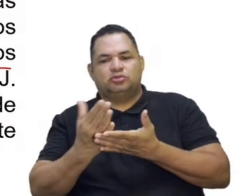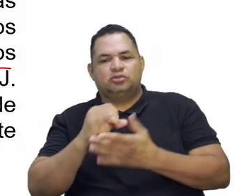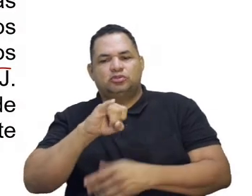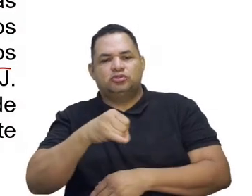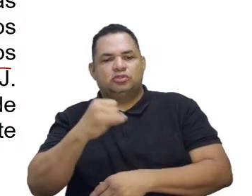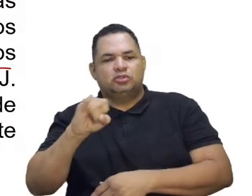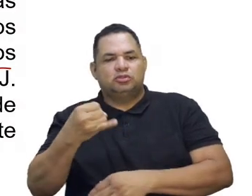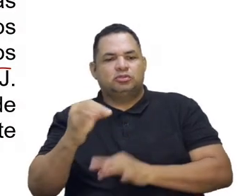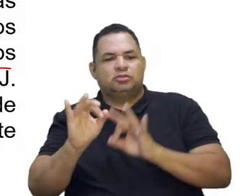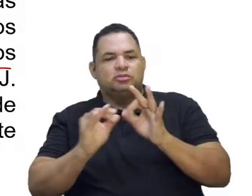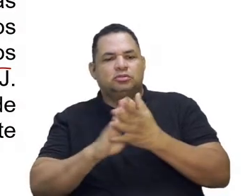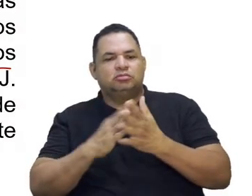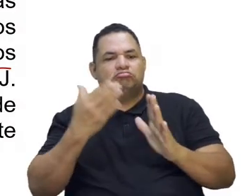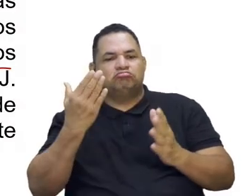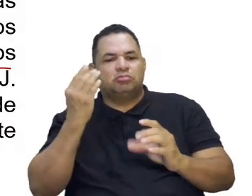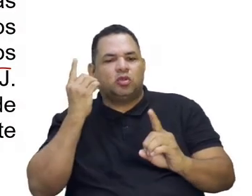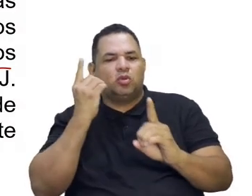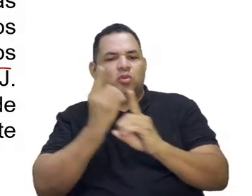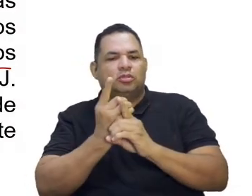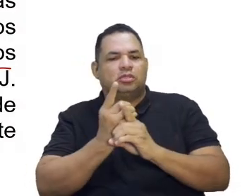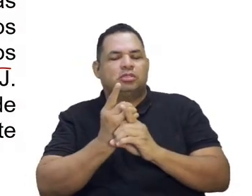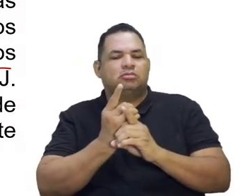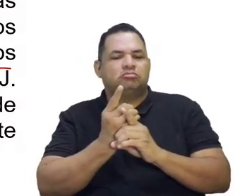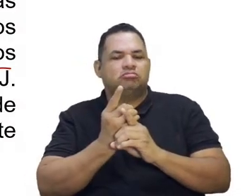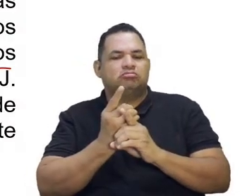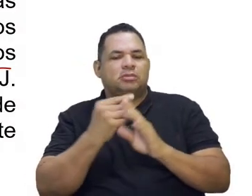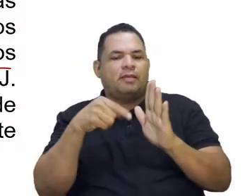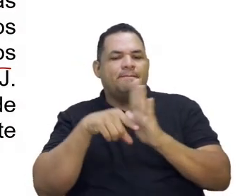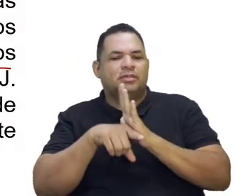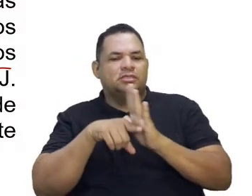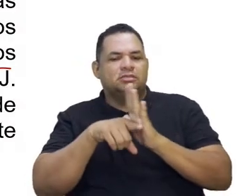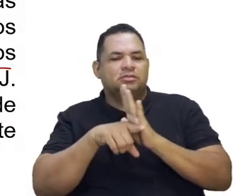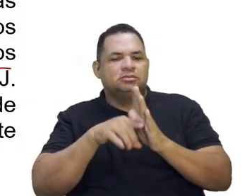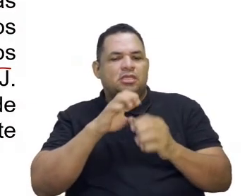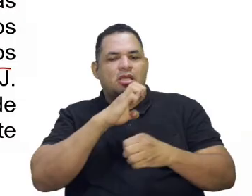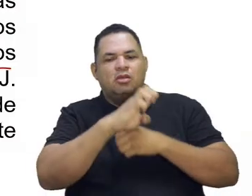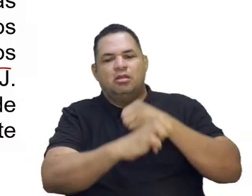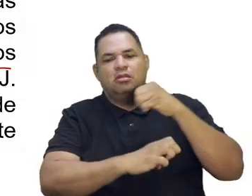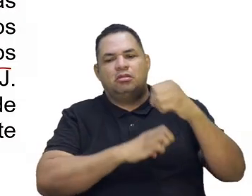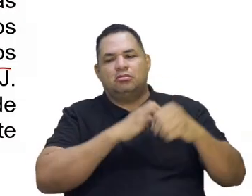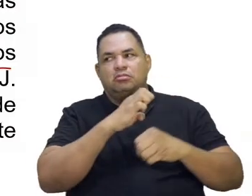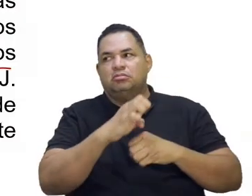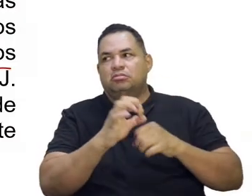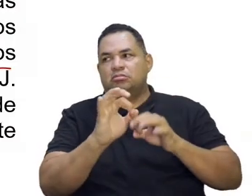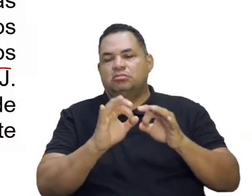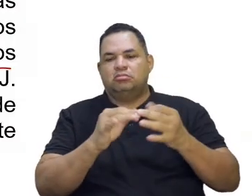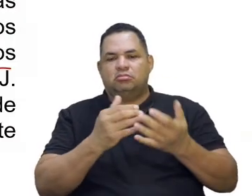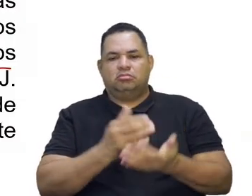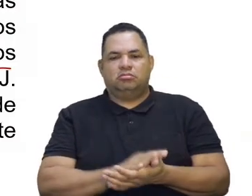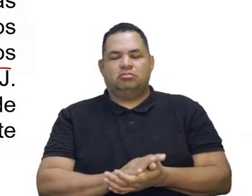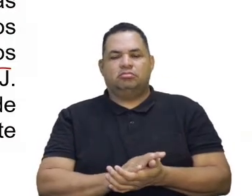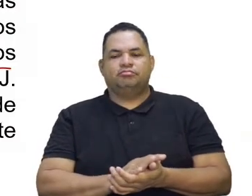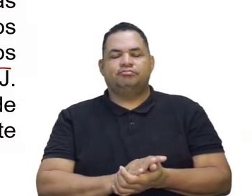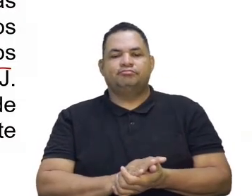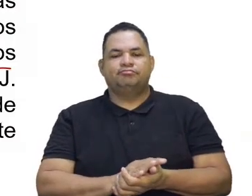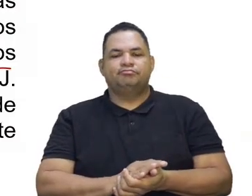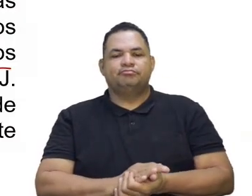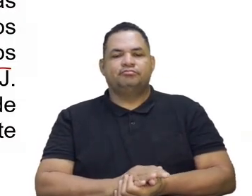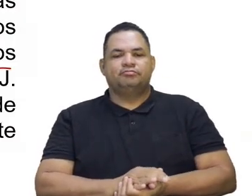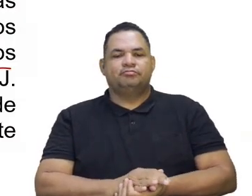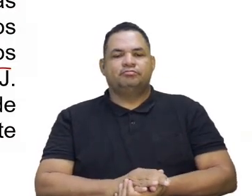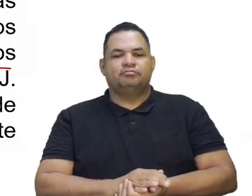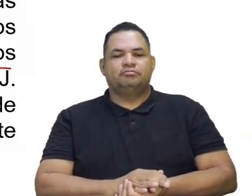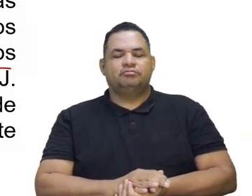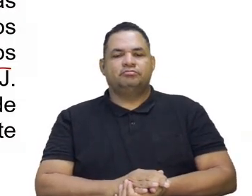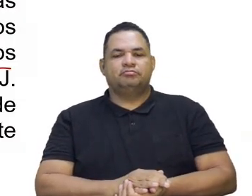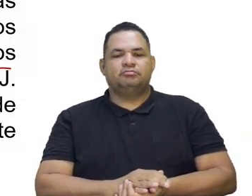descoberta do elétron. Olha só como é bom saber a resposta, né? Elétron. Quase que eu não soube escrever como é que é